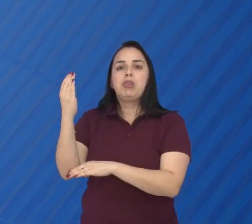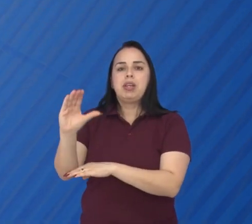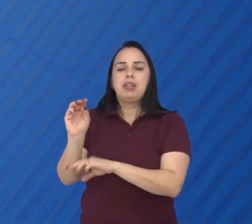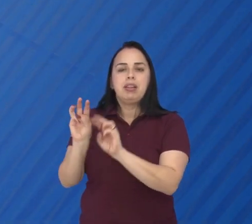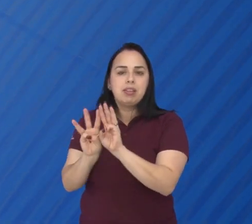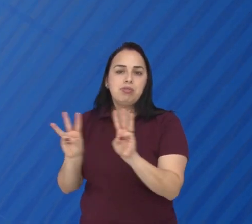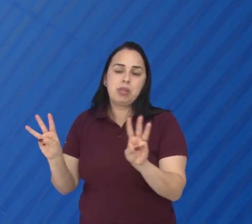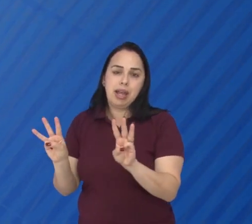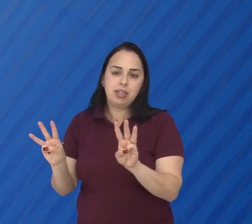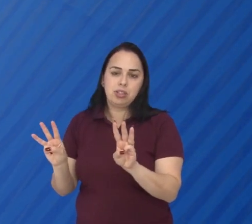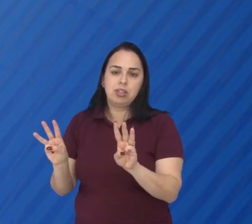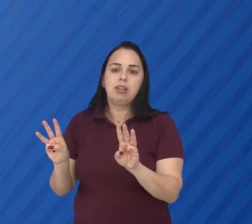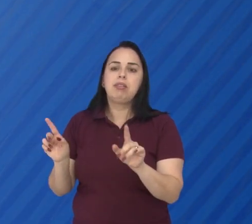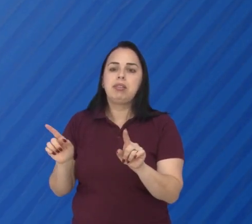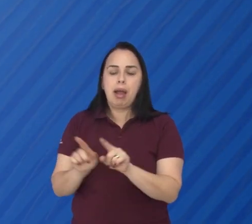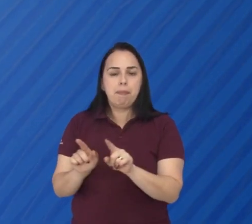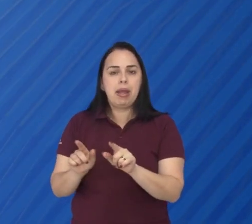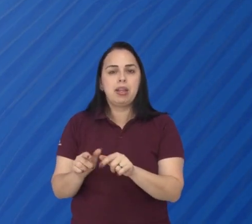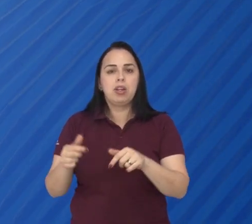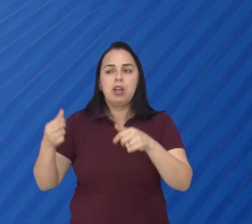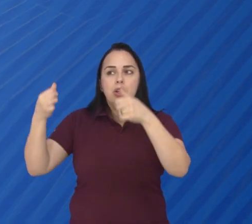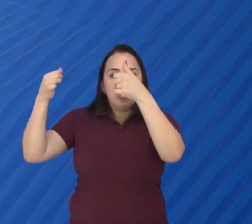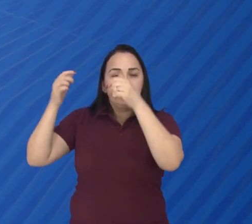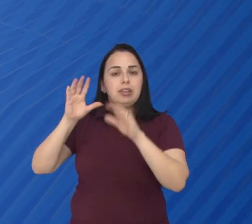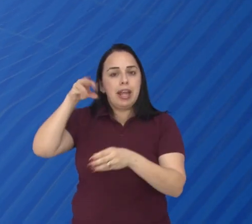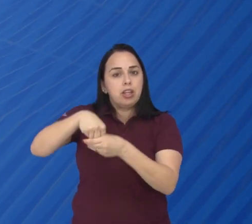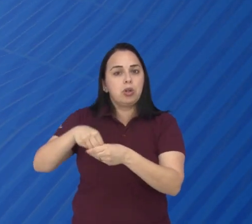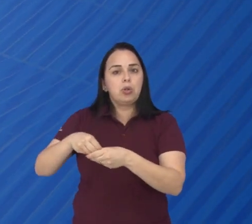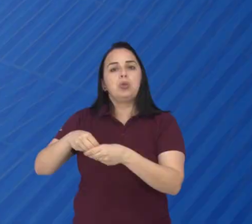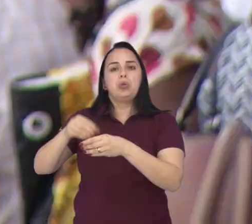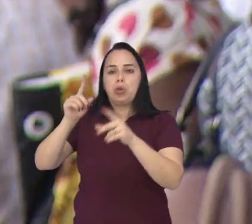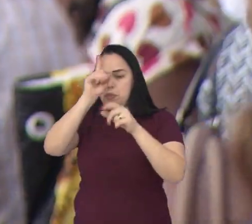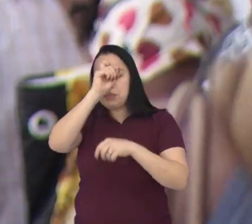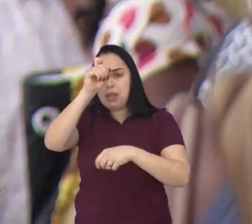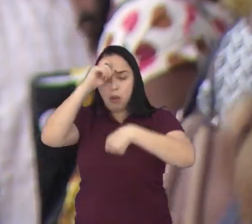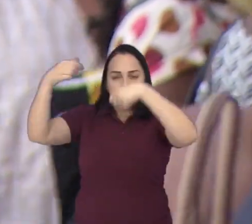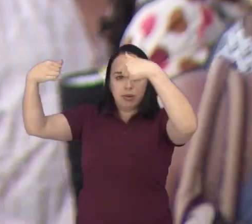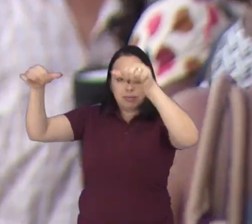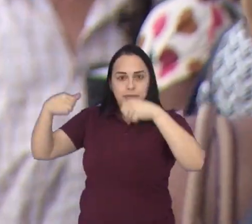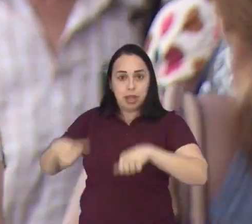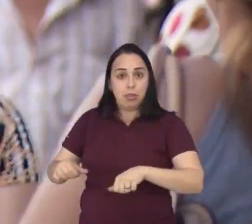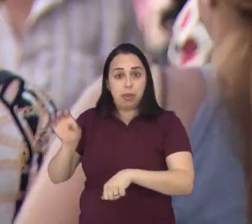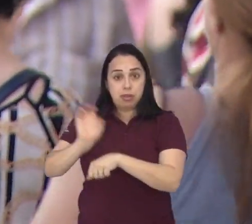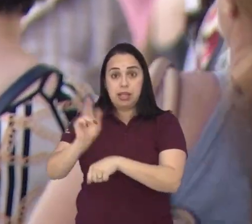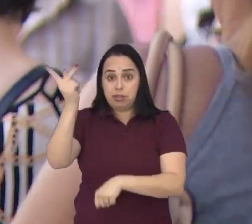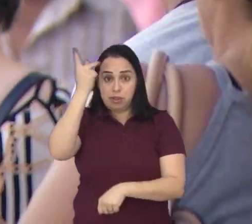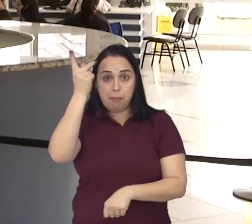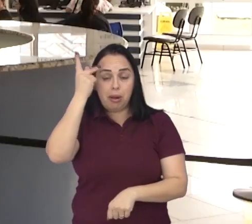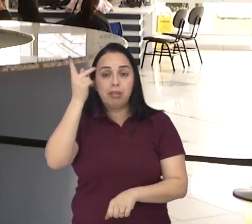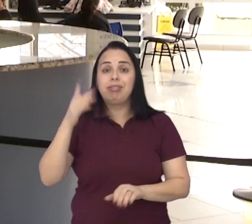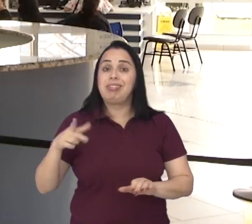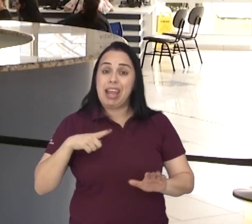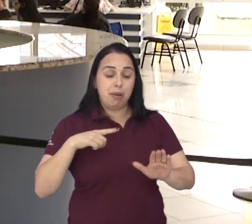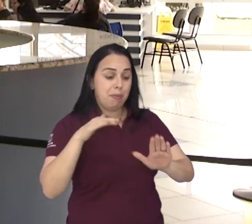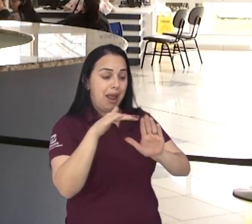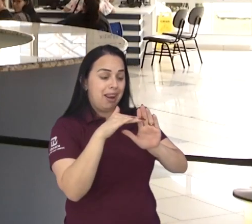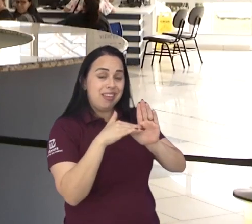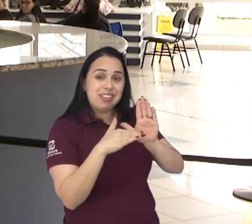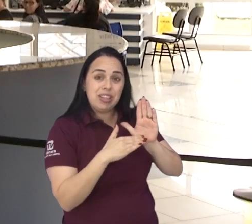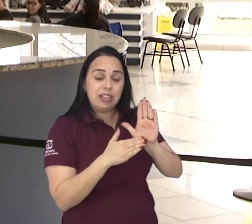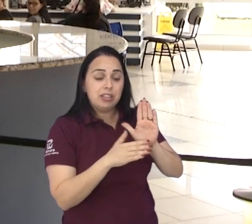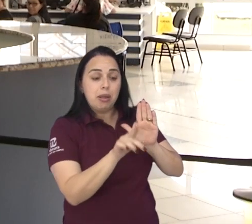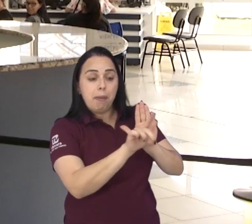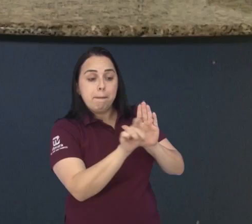plataforma online e também poderá ser fixada no ambiente hospitalar. O Estado de São Paulo já disponibiliza uma lista de